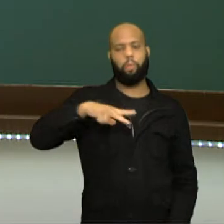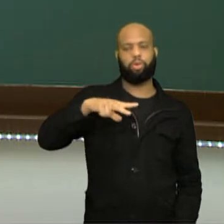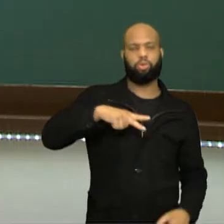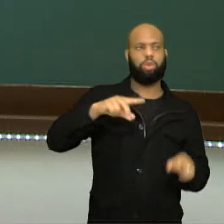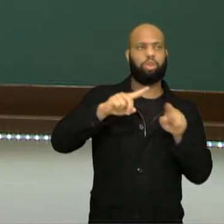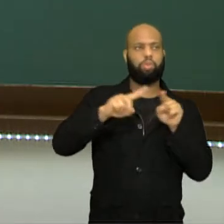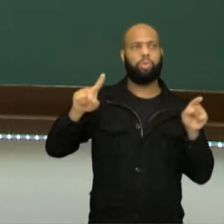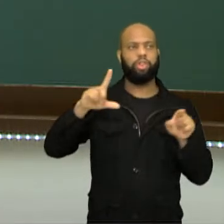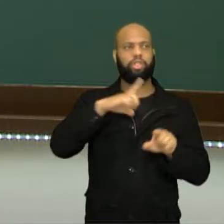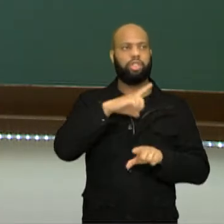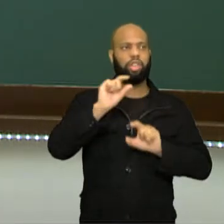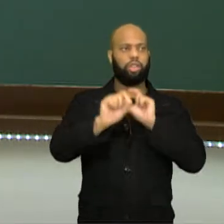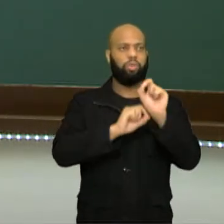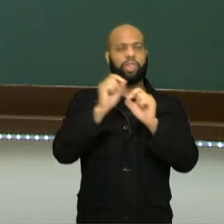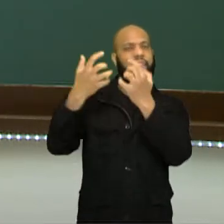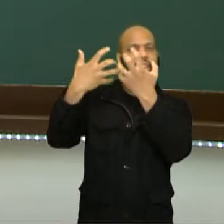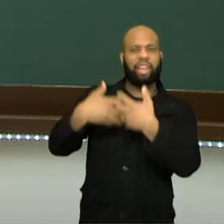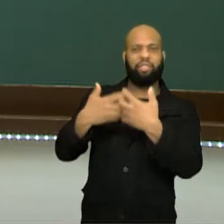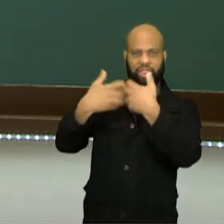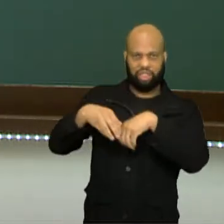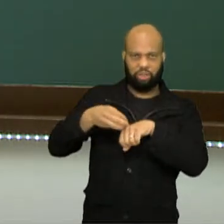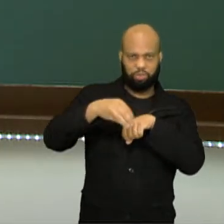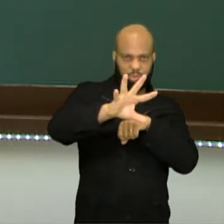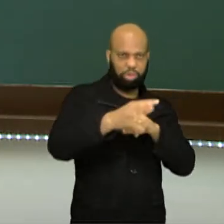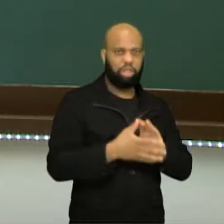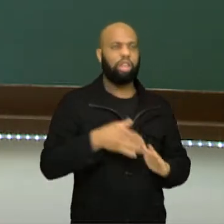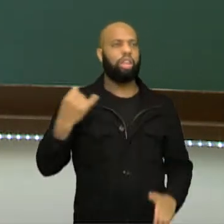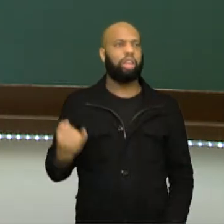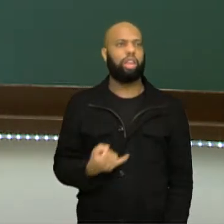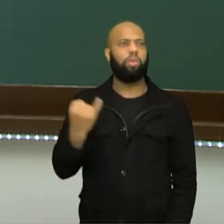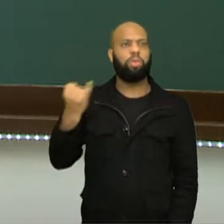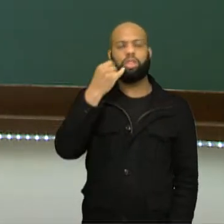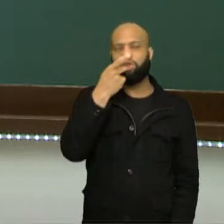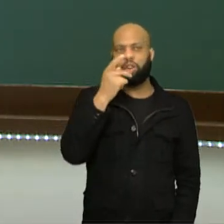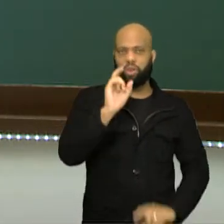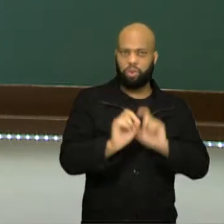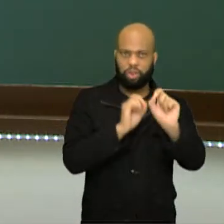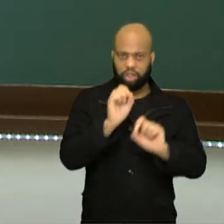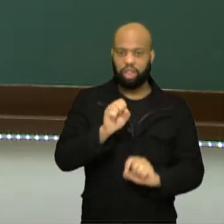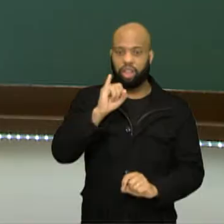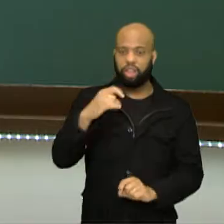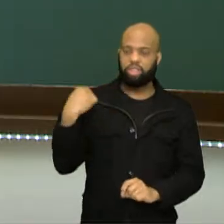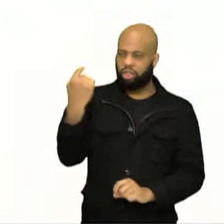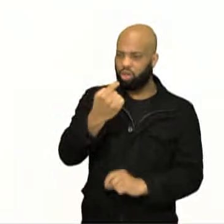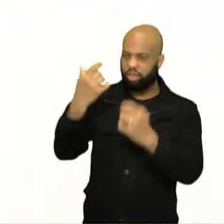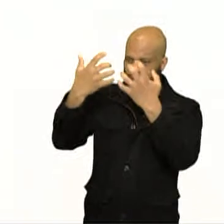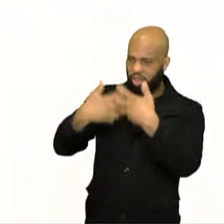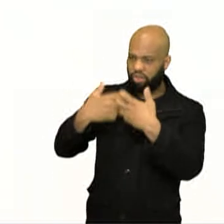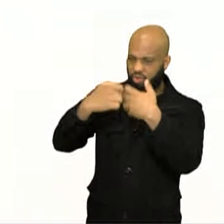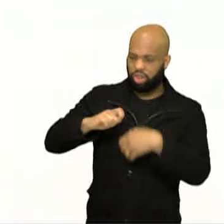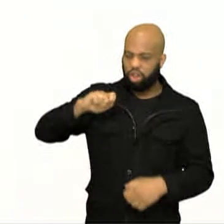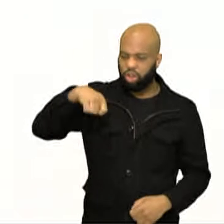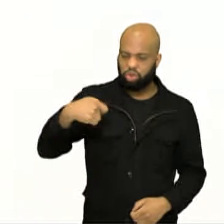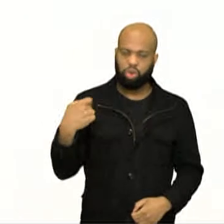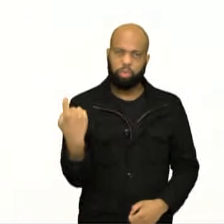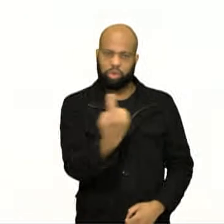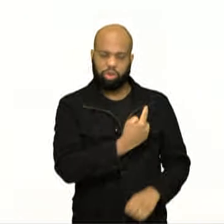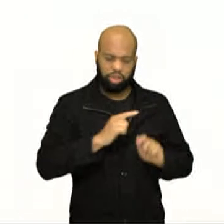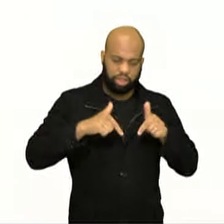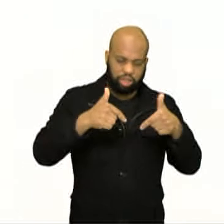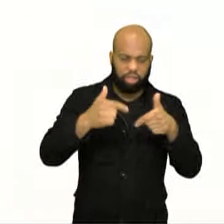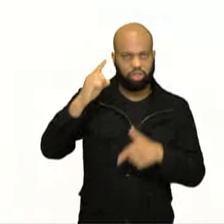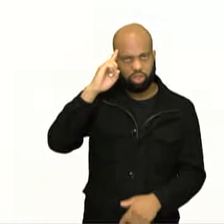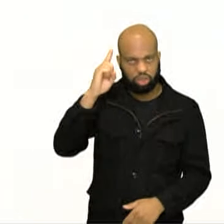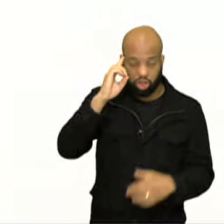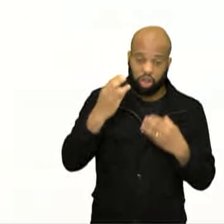aqui uma reflexão. É importante destacar que, quando refletimos sobre as nossas ações cotidianas,